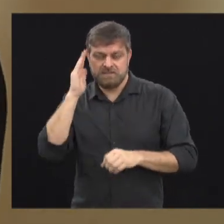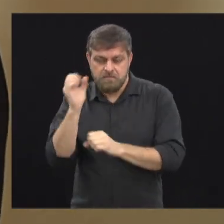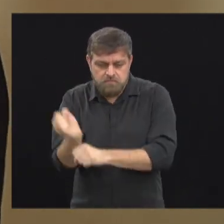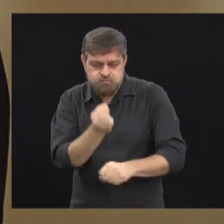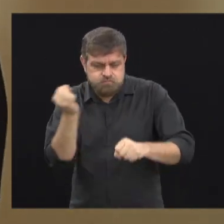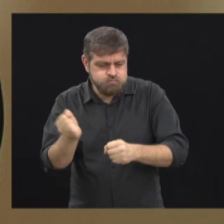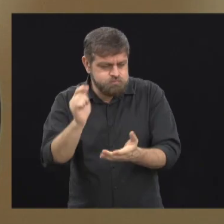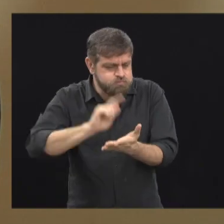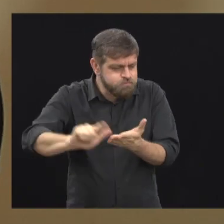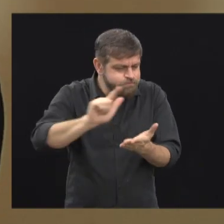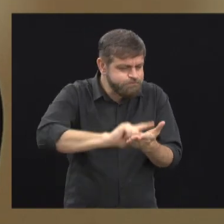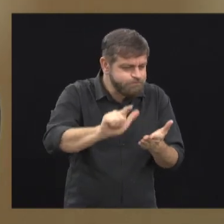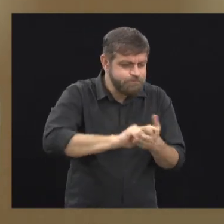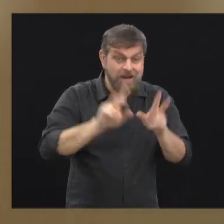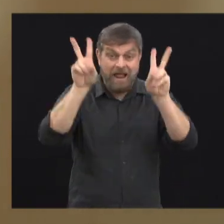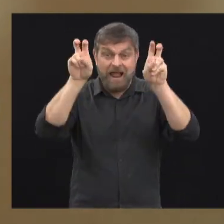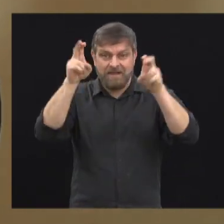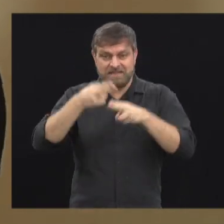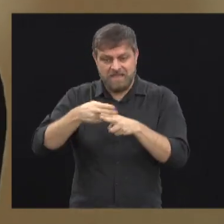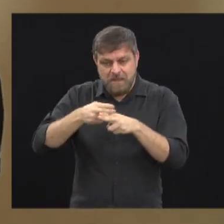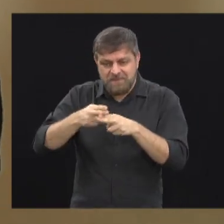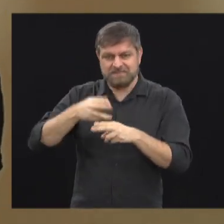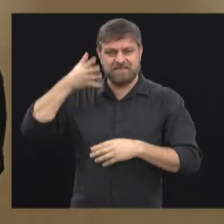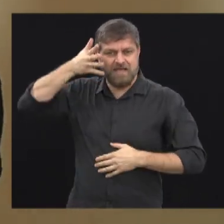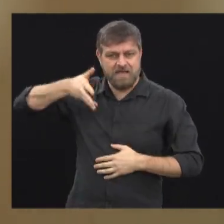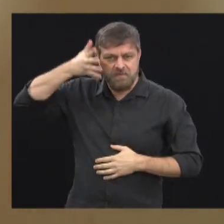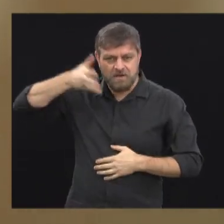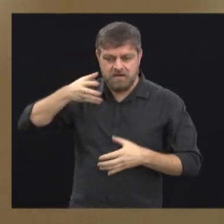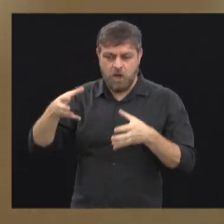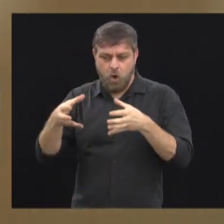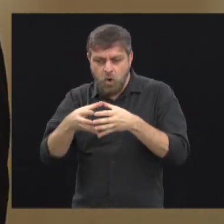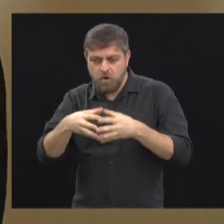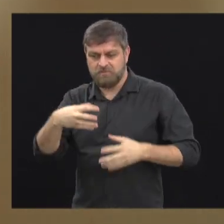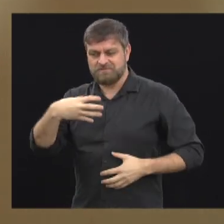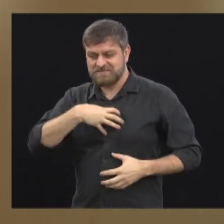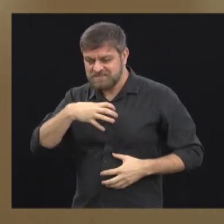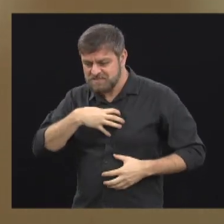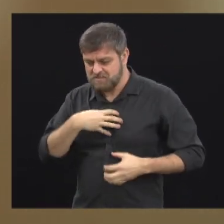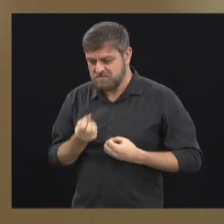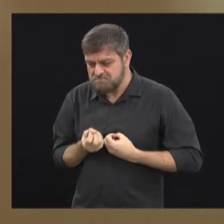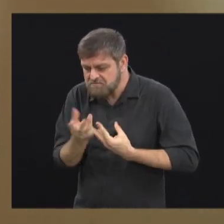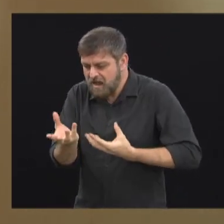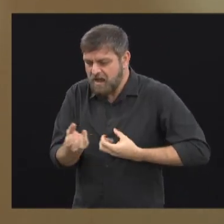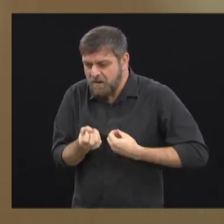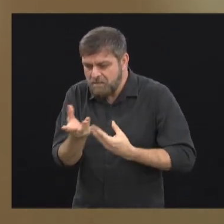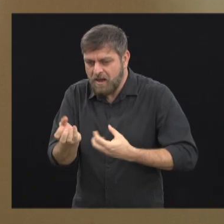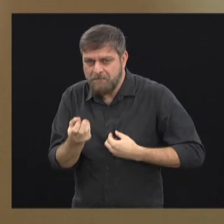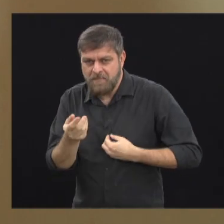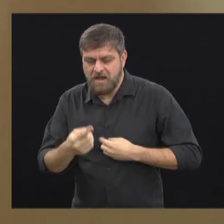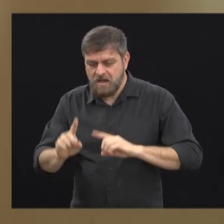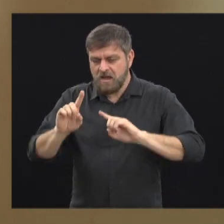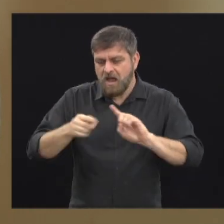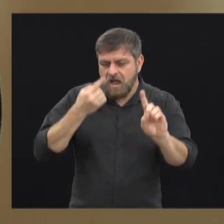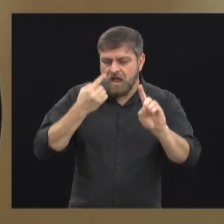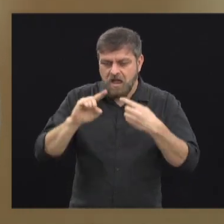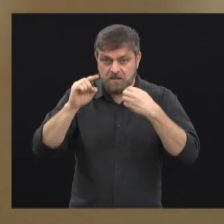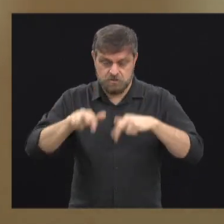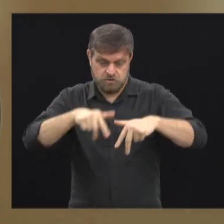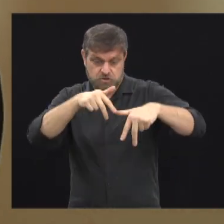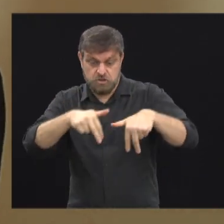espaços, sexualidade, grupos de sentimentos, e tem as atividades expressivas, que é o ritmo,